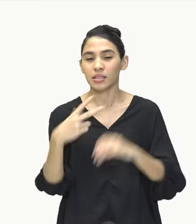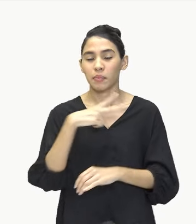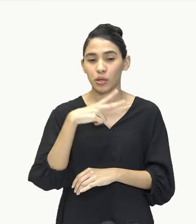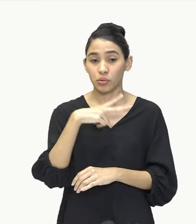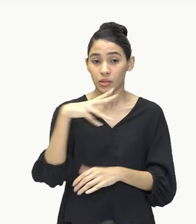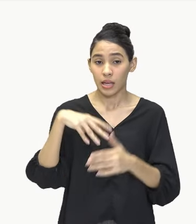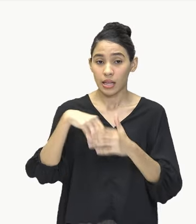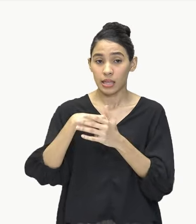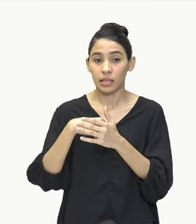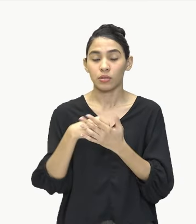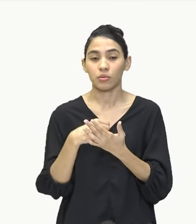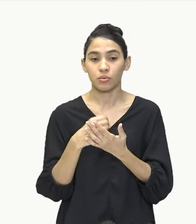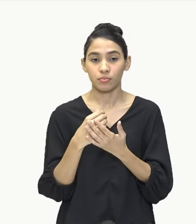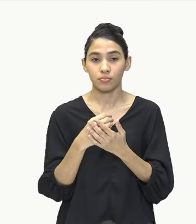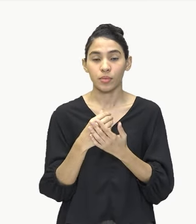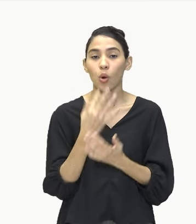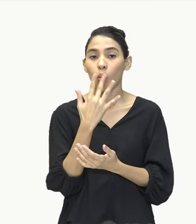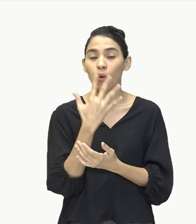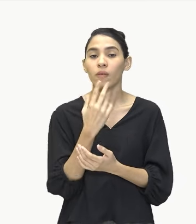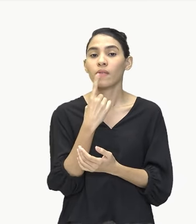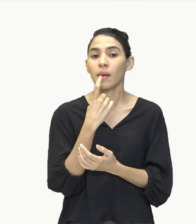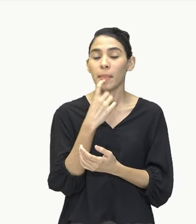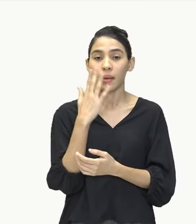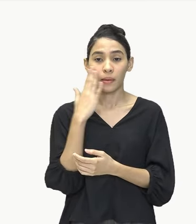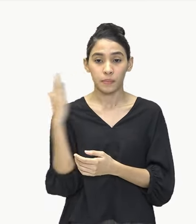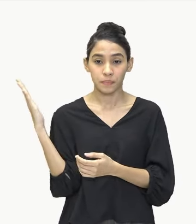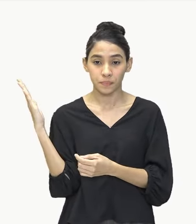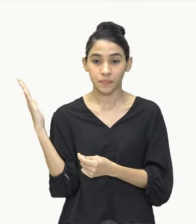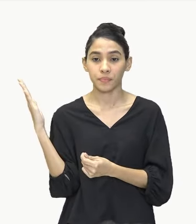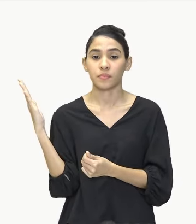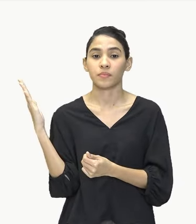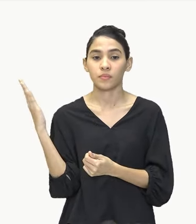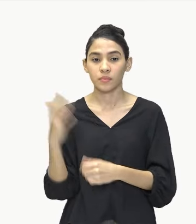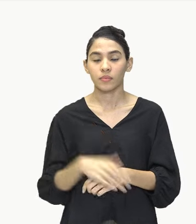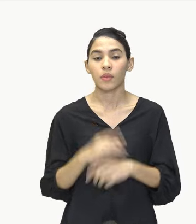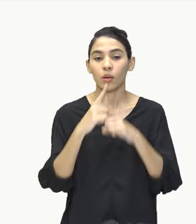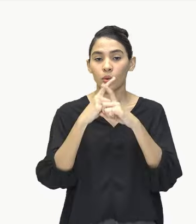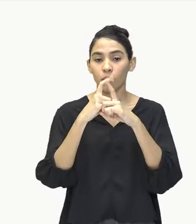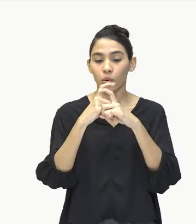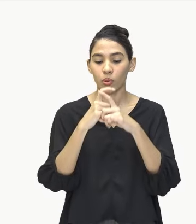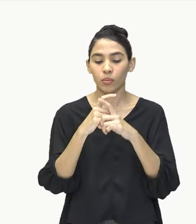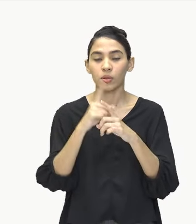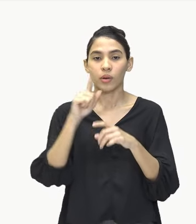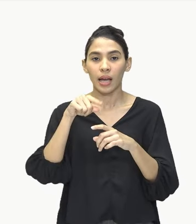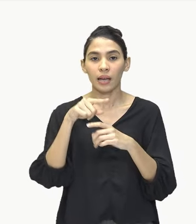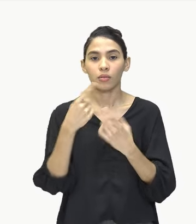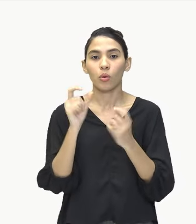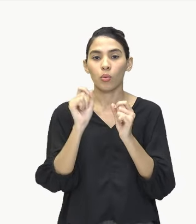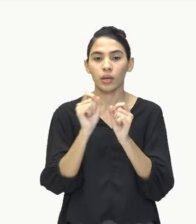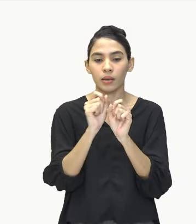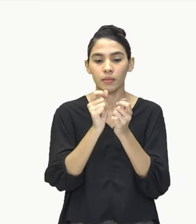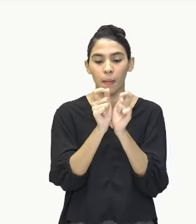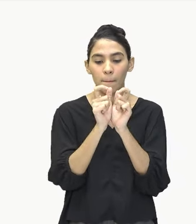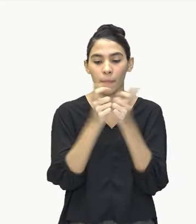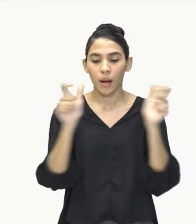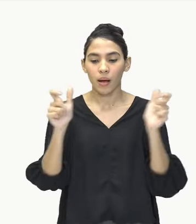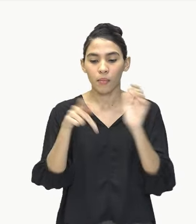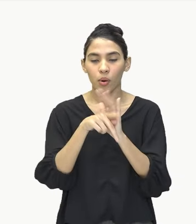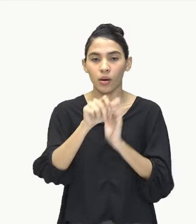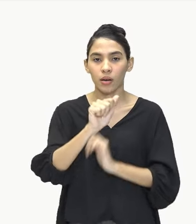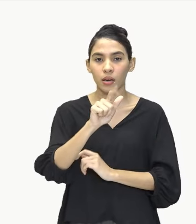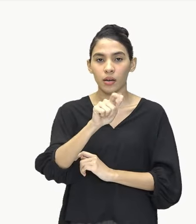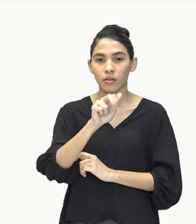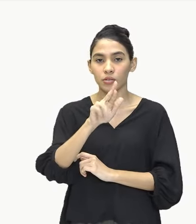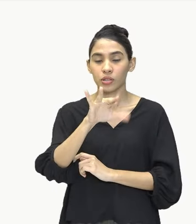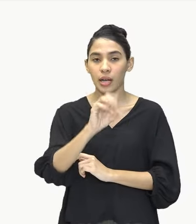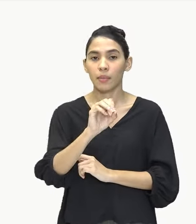nesse primeiro momento. O monômio é uma expressão algébrica. Expressão algébrica vai ser aquela